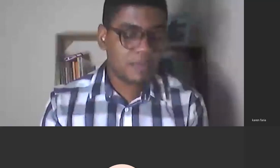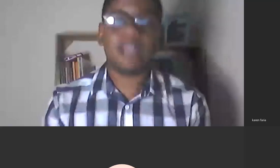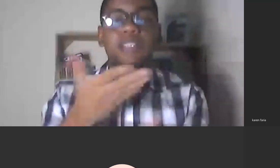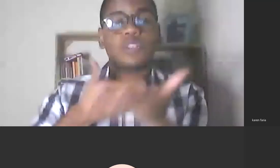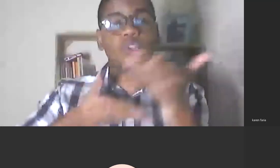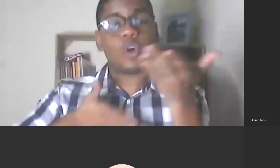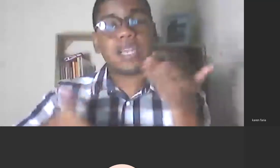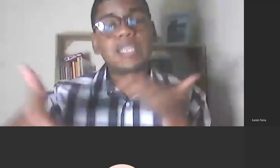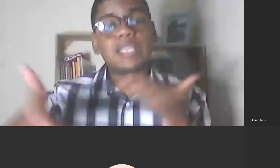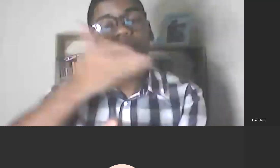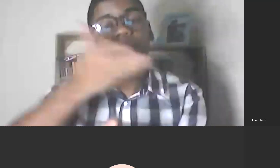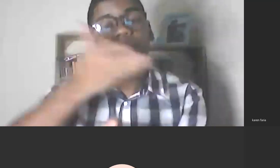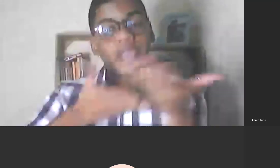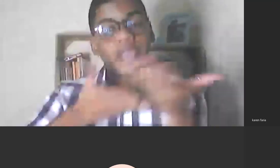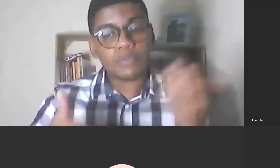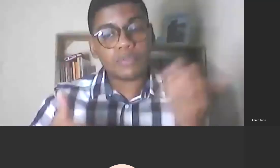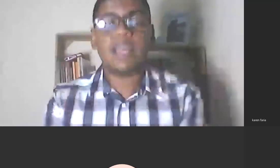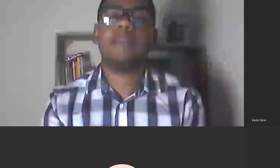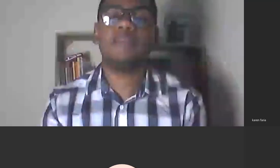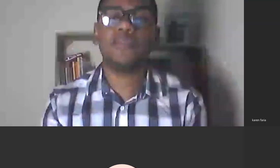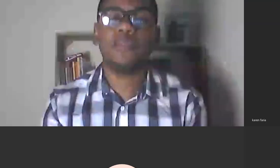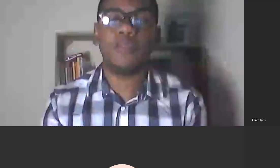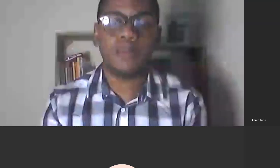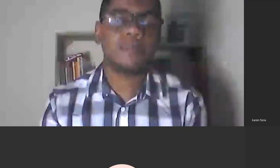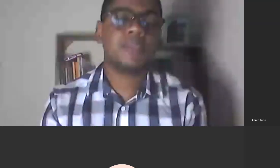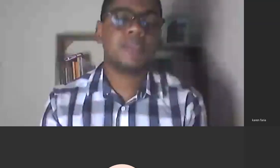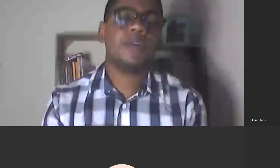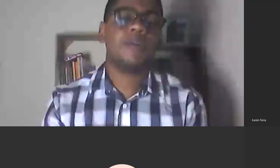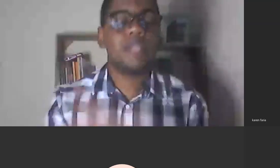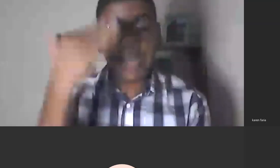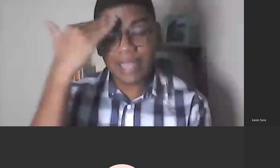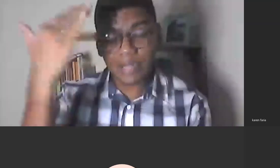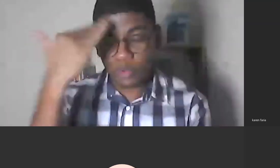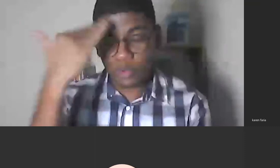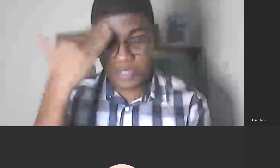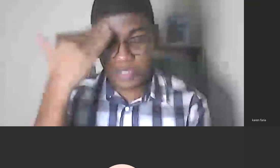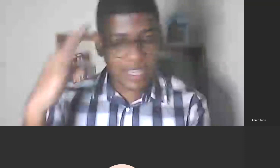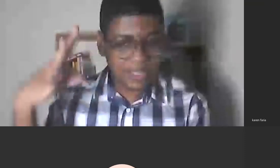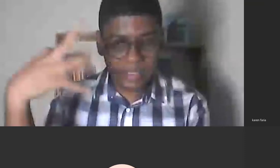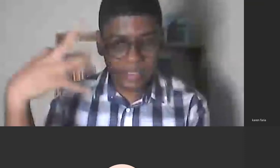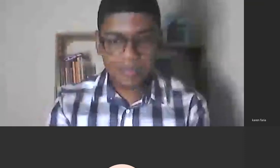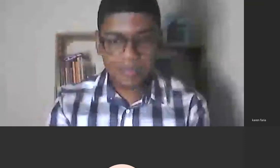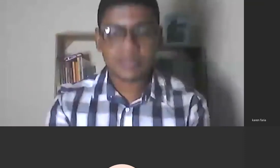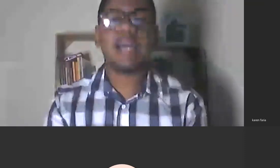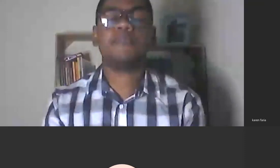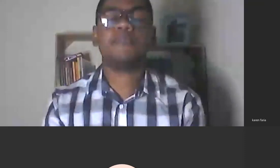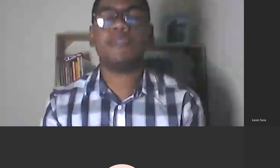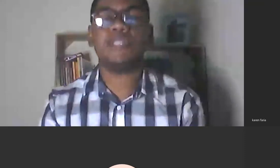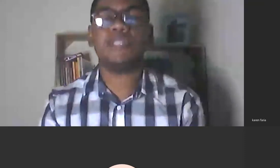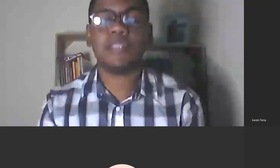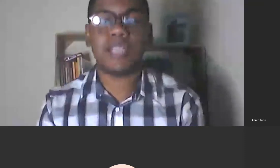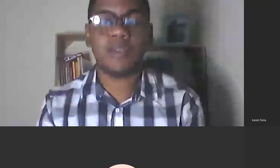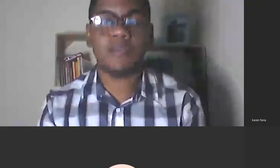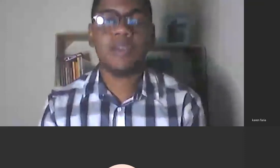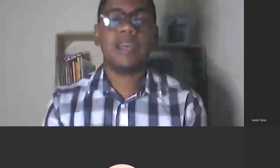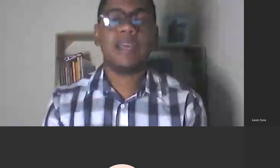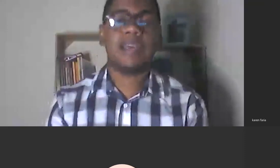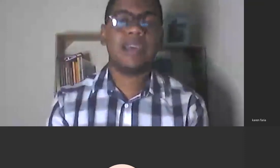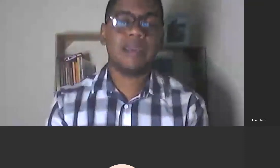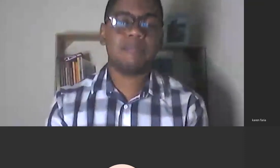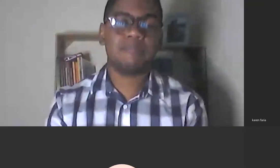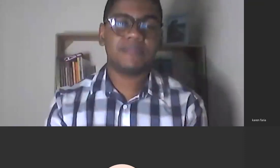presença, pela nossa troca aqui nesse momento, é sempre muito bom. Obrigado a todos vocês, tá? Espero que vocês